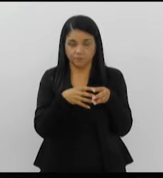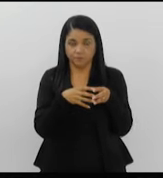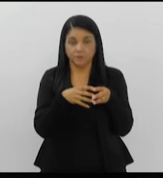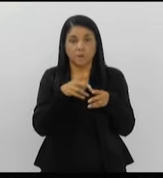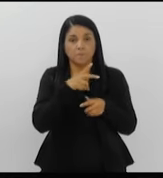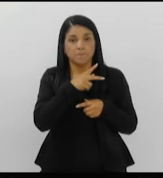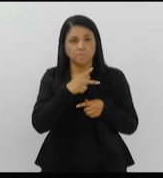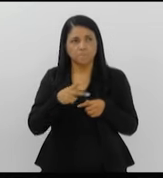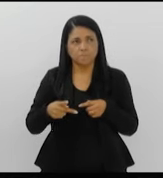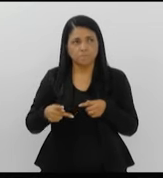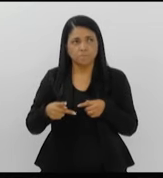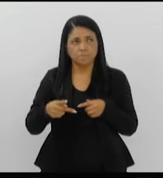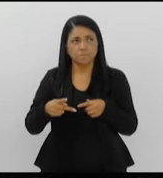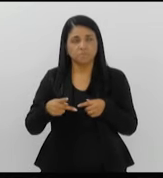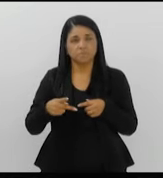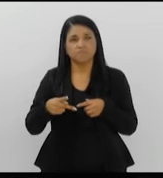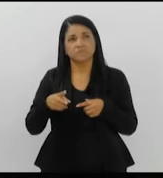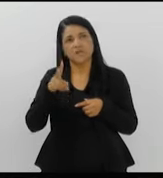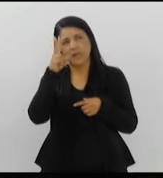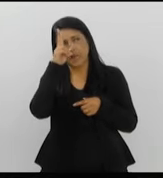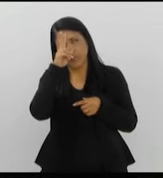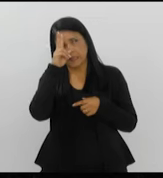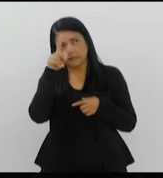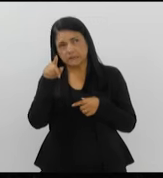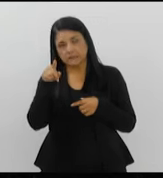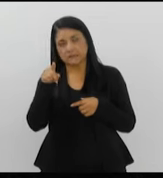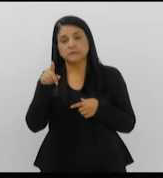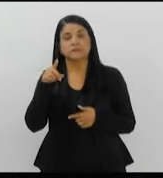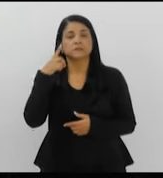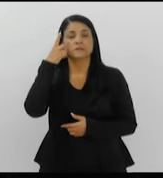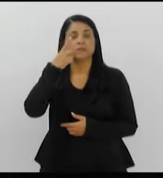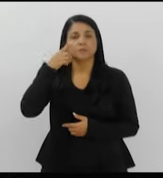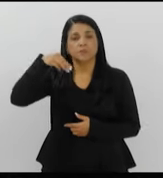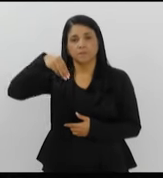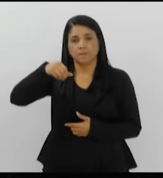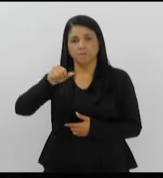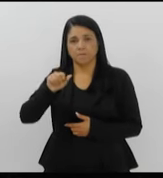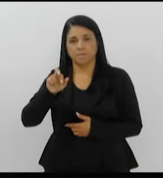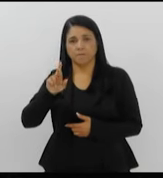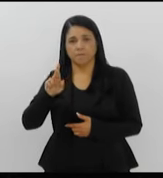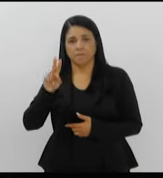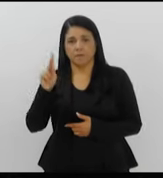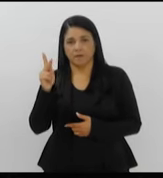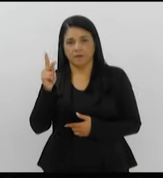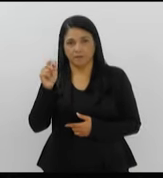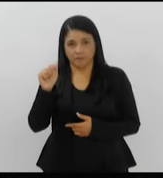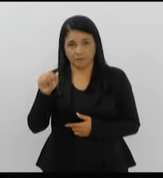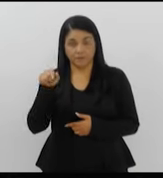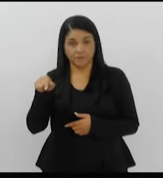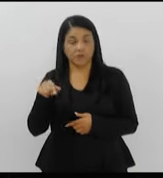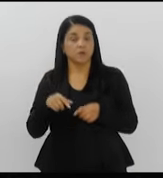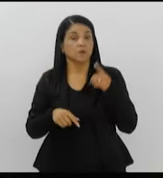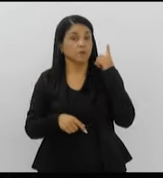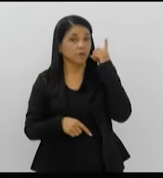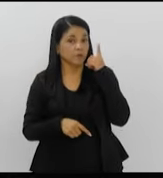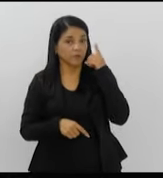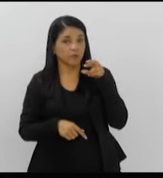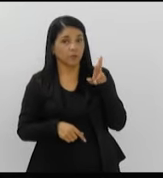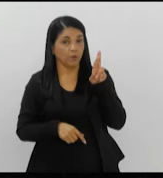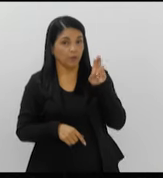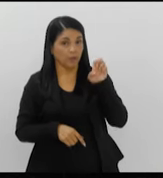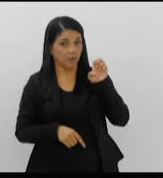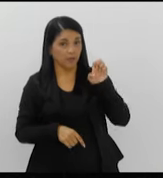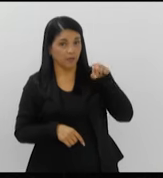presidida, salvo erro de memória, pela deputada Marta Rocha, que o deputado Renan Ferreirinha